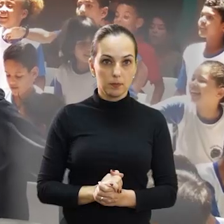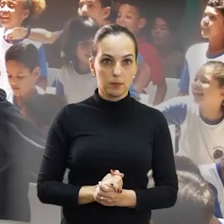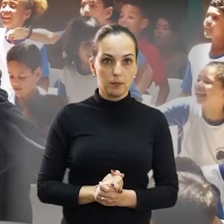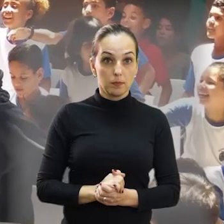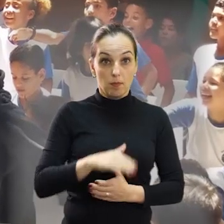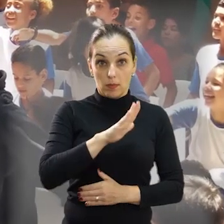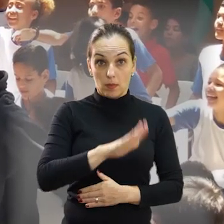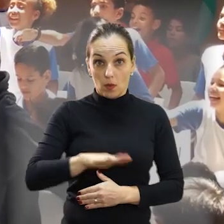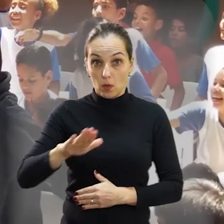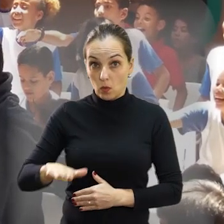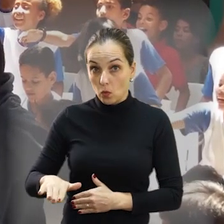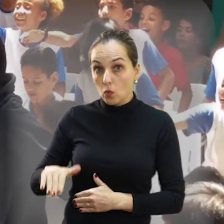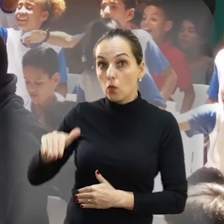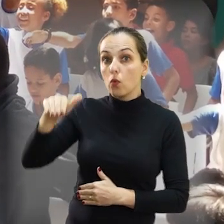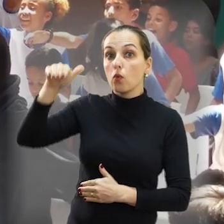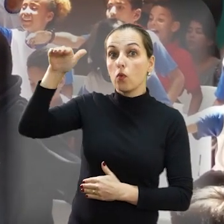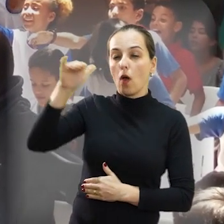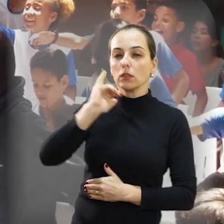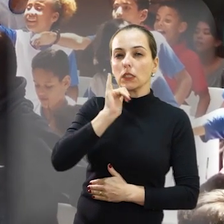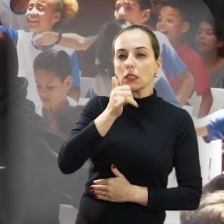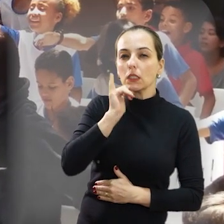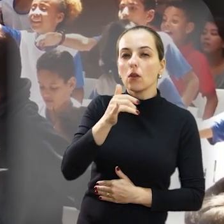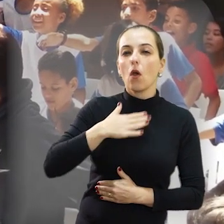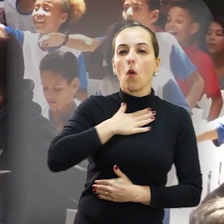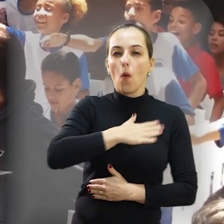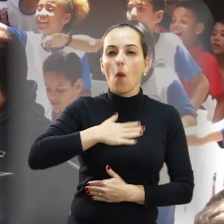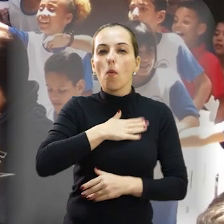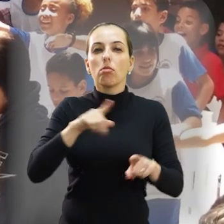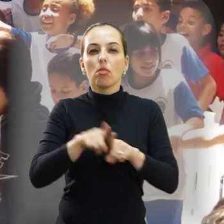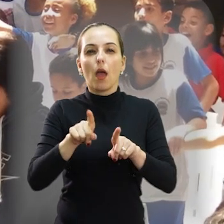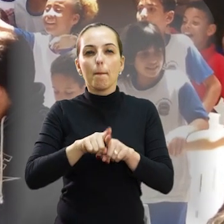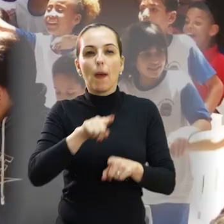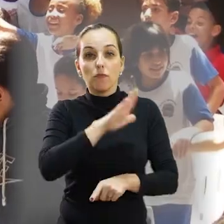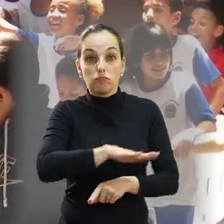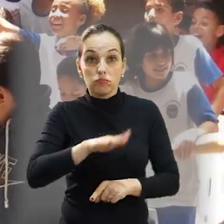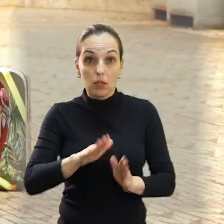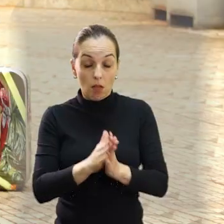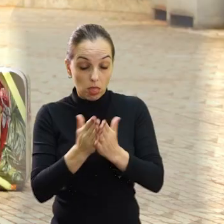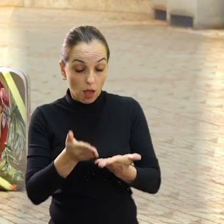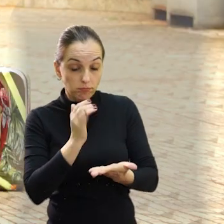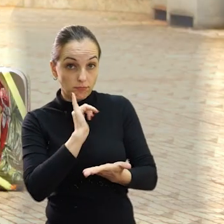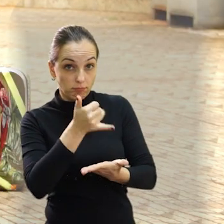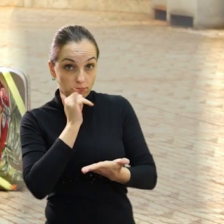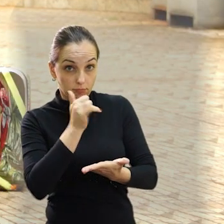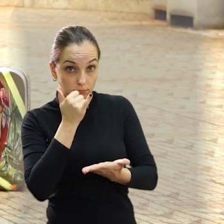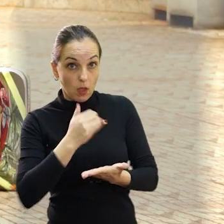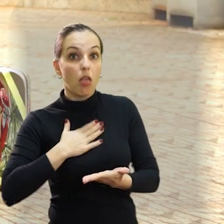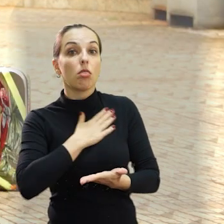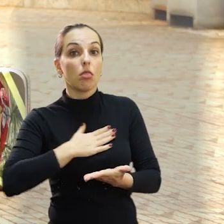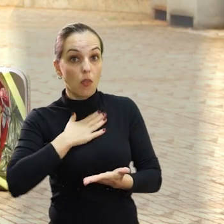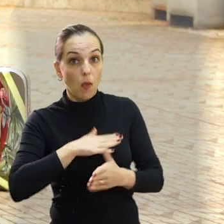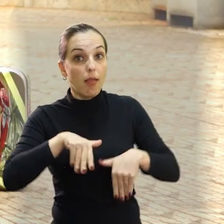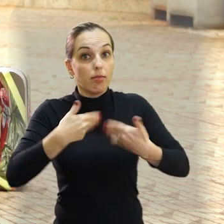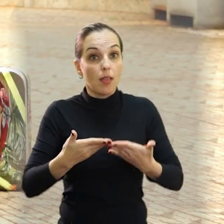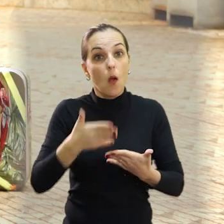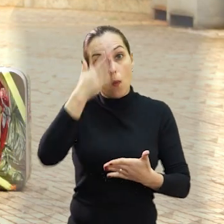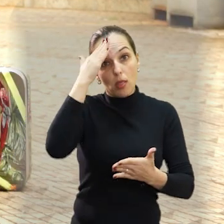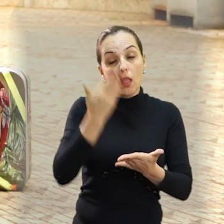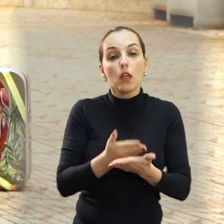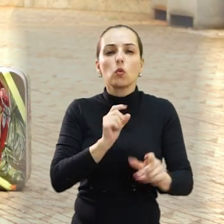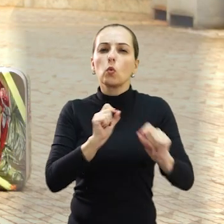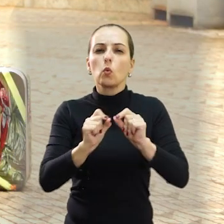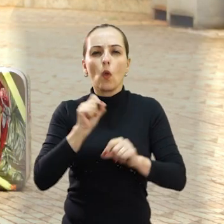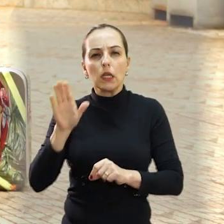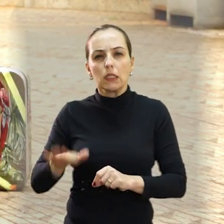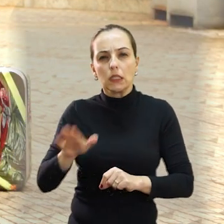A criança desde cedo gosta de contar histórias e ouvir histórias, né? Então eu acredito que se a gente incentivar através da leitura,